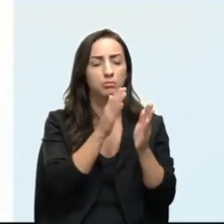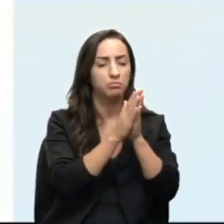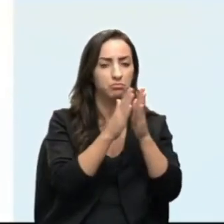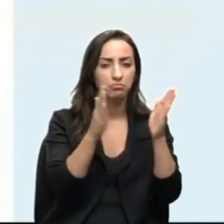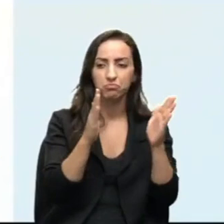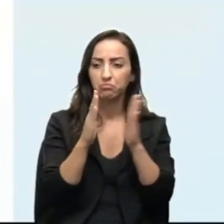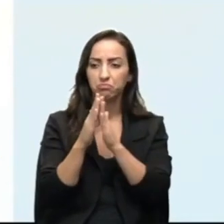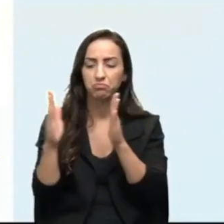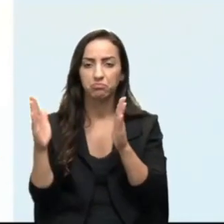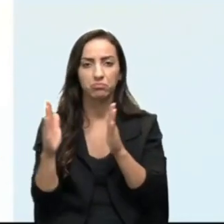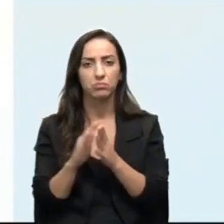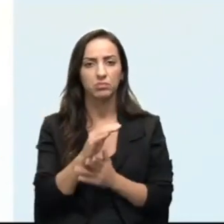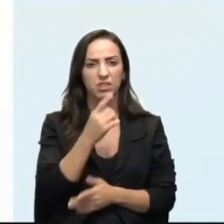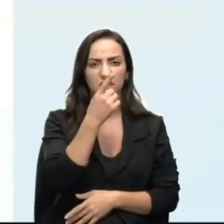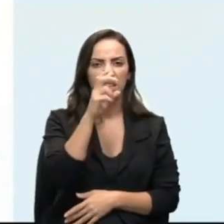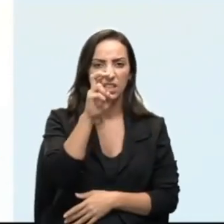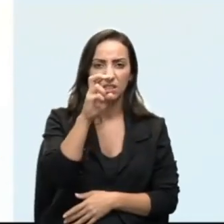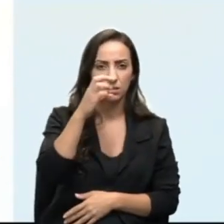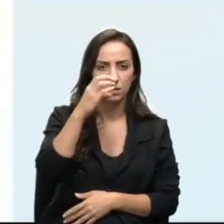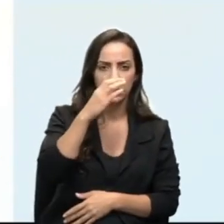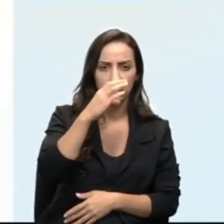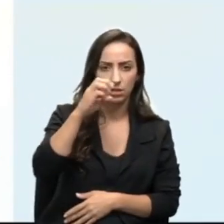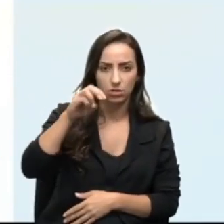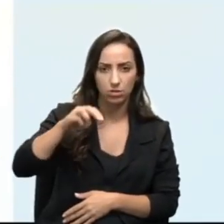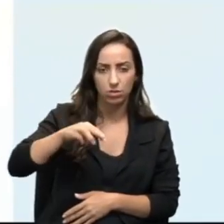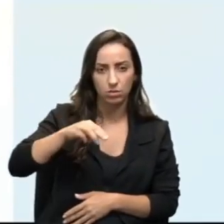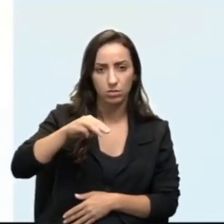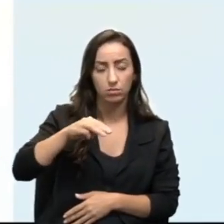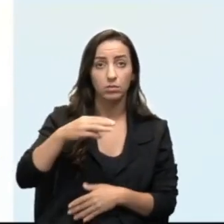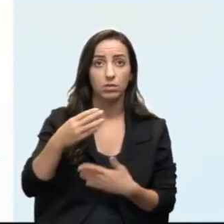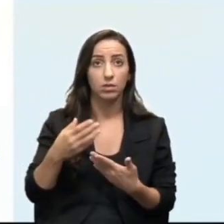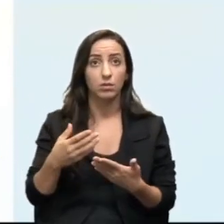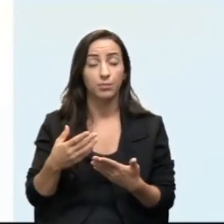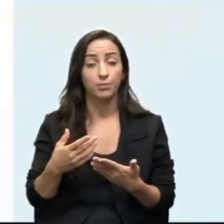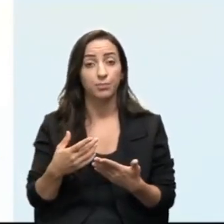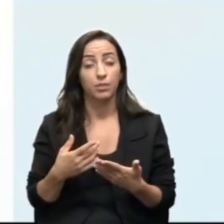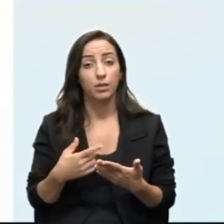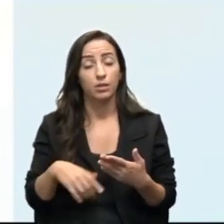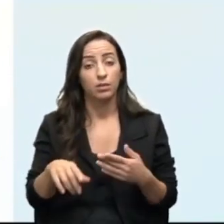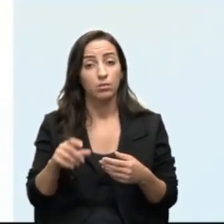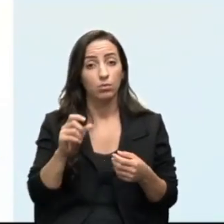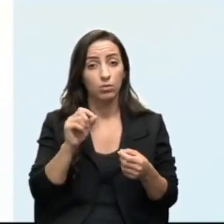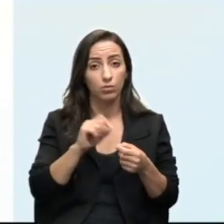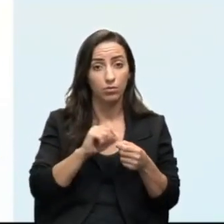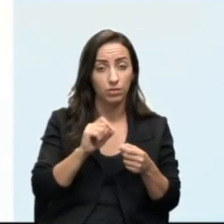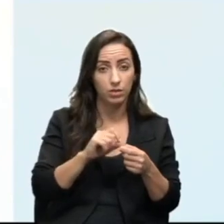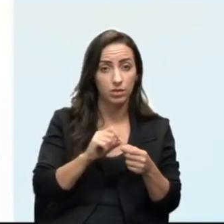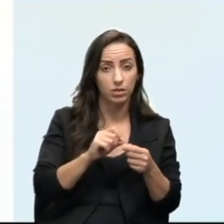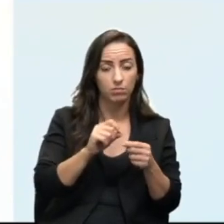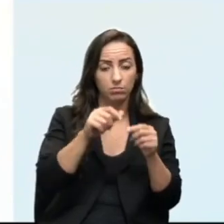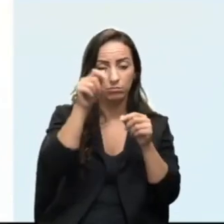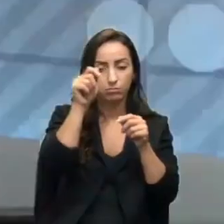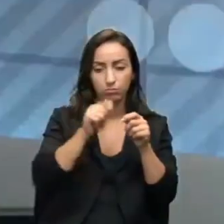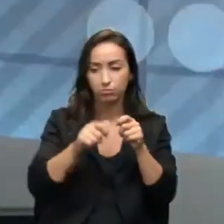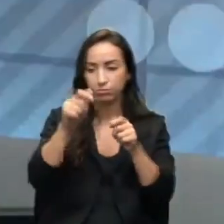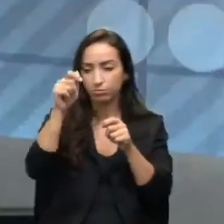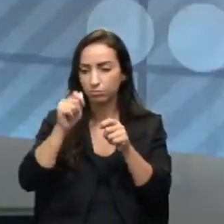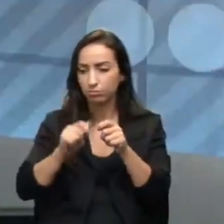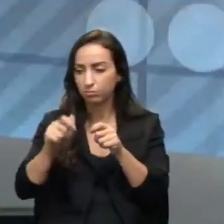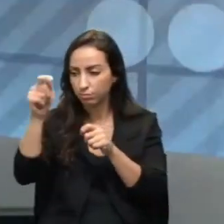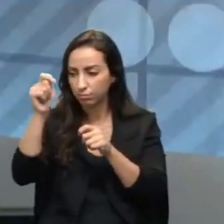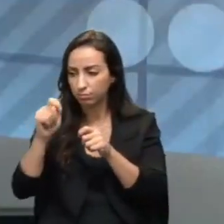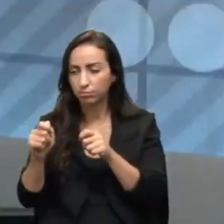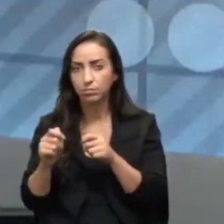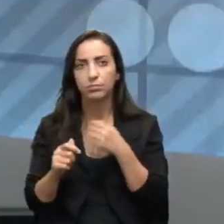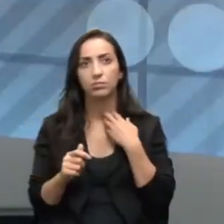cada 15 centímetros, o armador, na hora da execução, ele vai colocar lá os estribos a cada 15